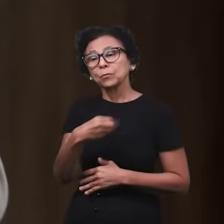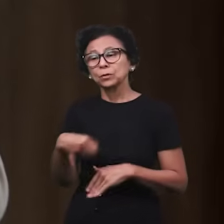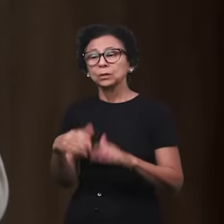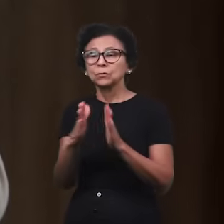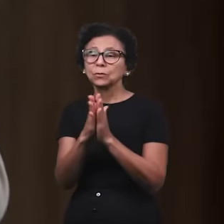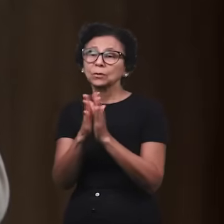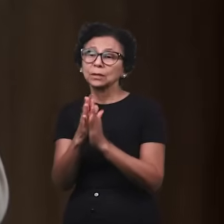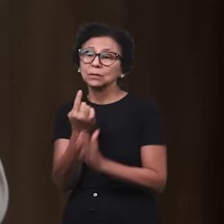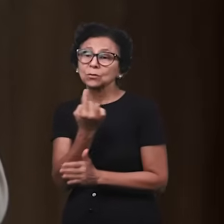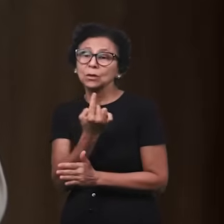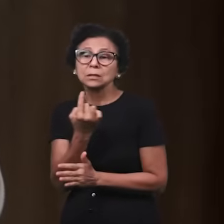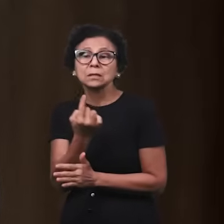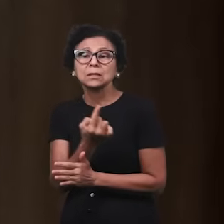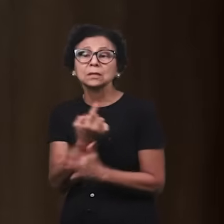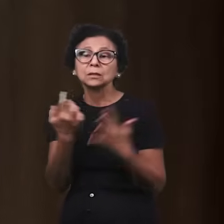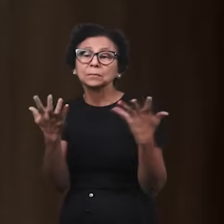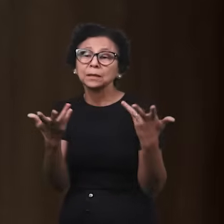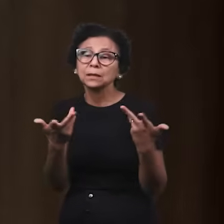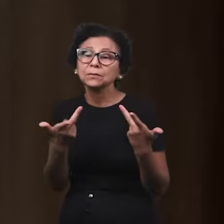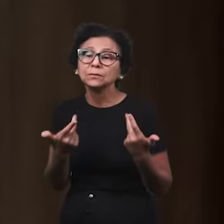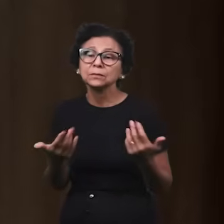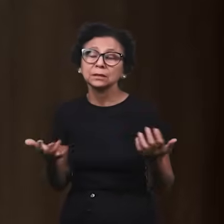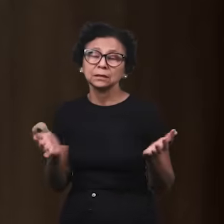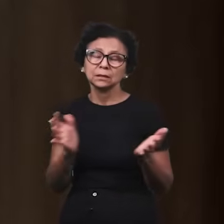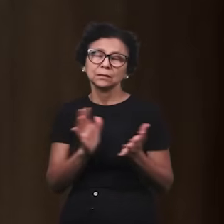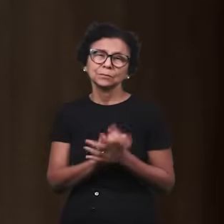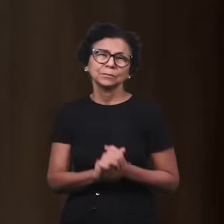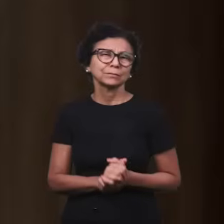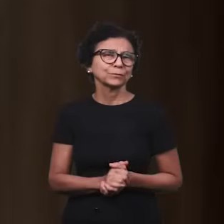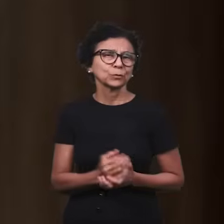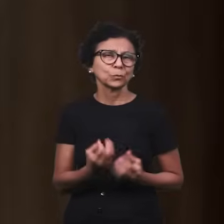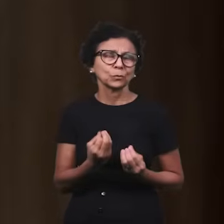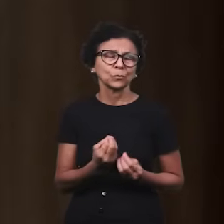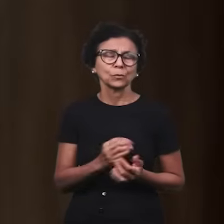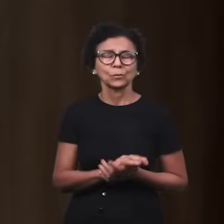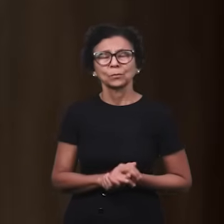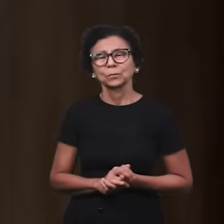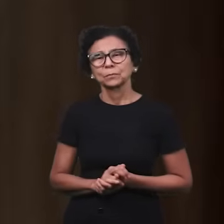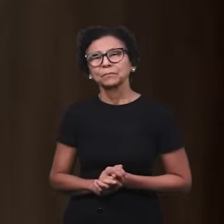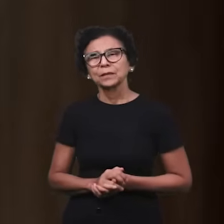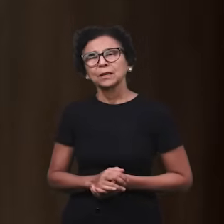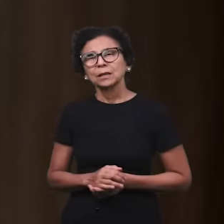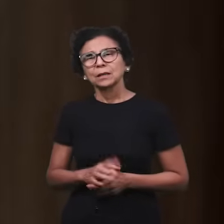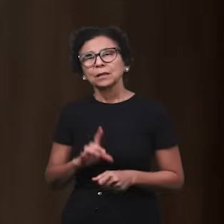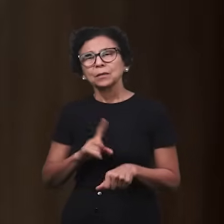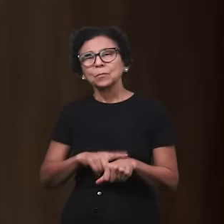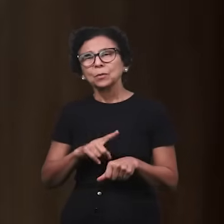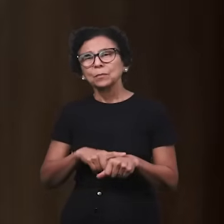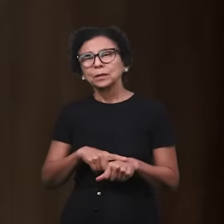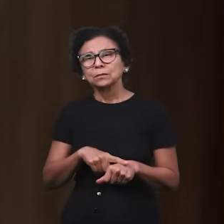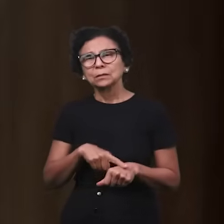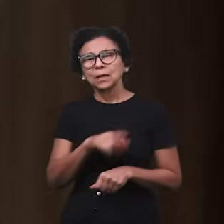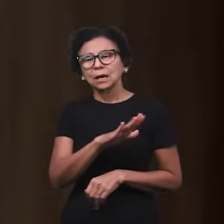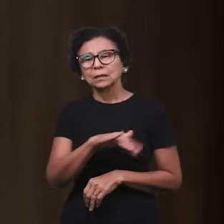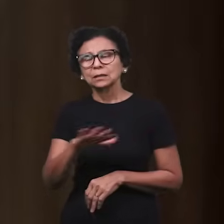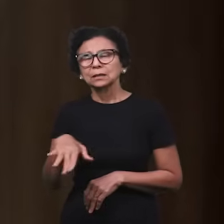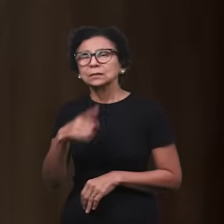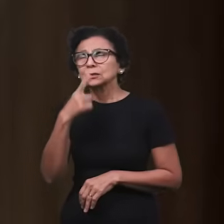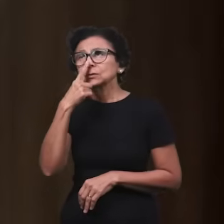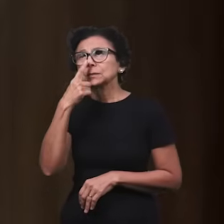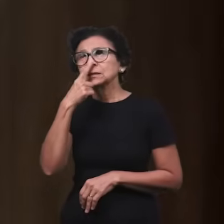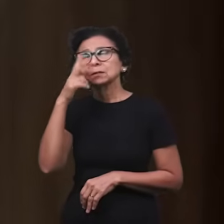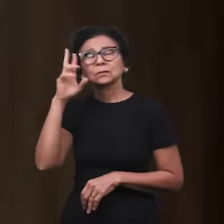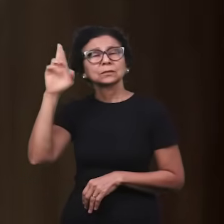sozinho. E mostrou me ignorando. Quer dizer, é um momento de intimidade dele com o Senhor. Exatamente. E mostrou para